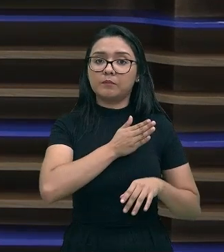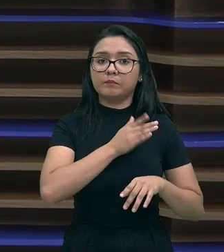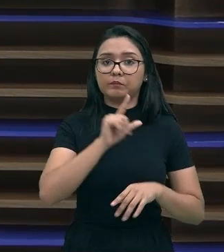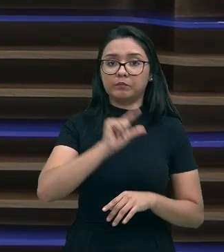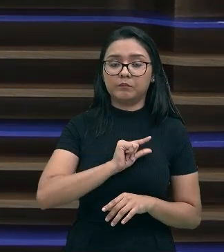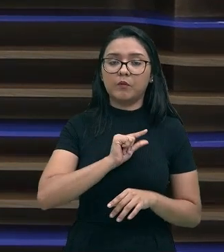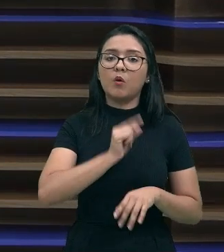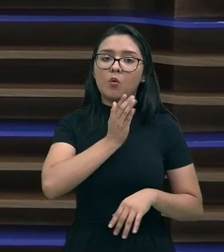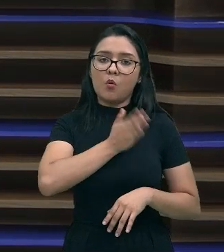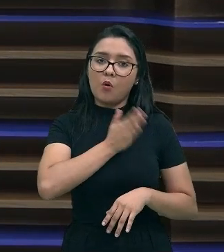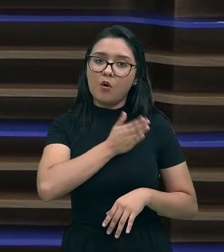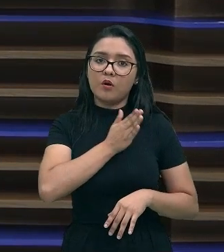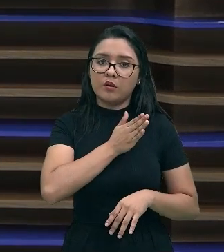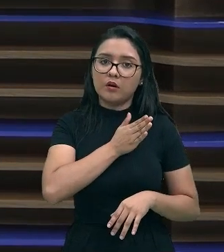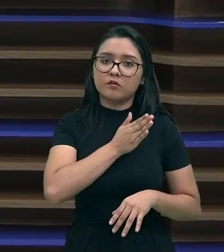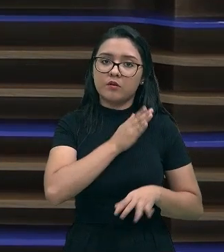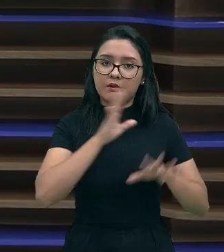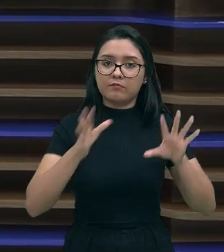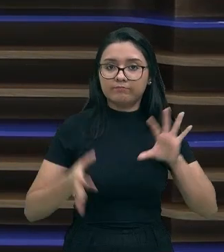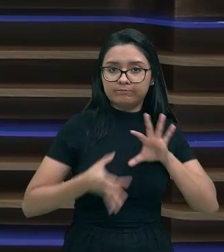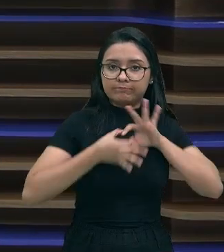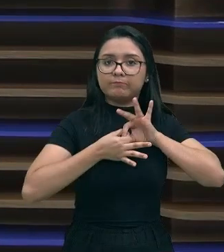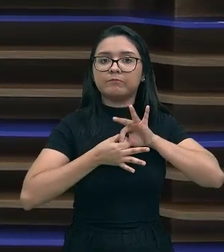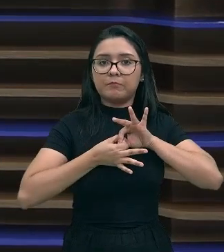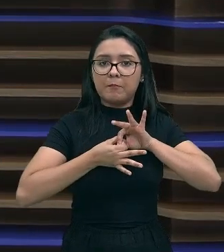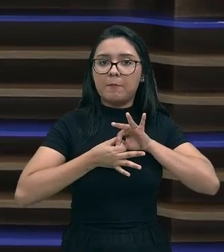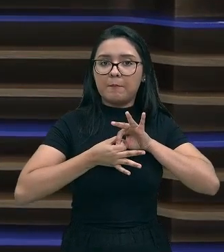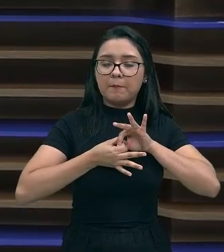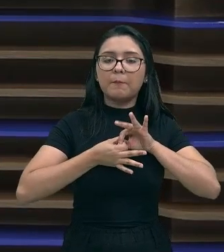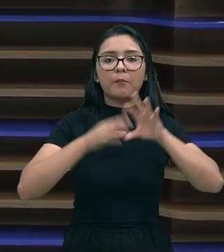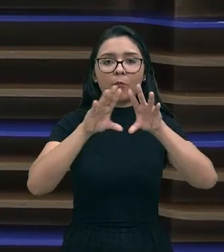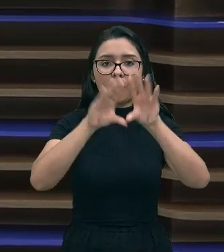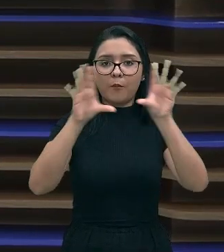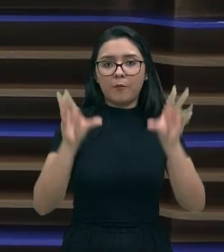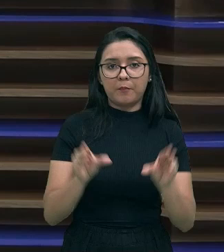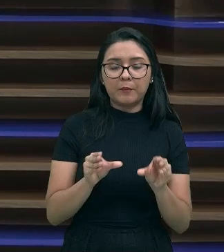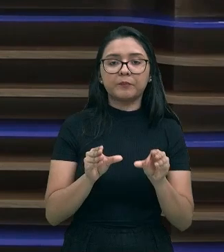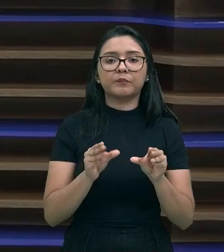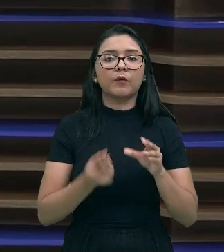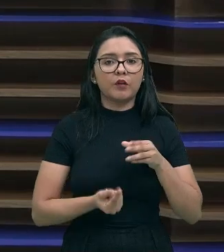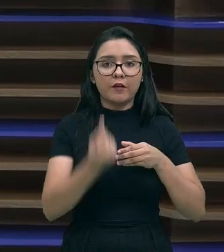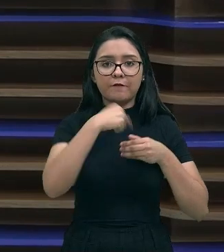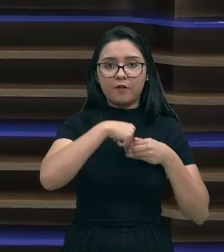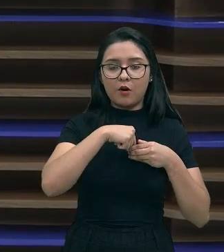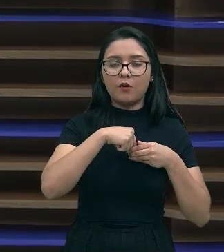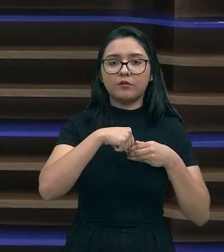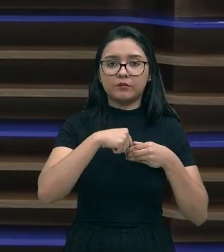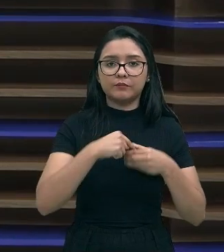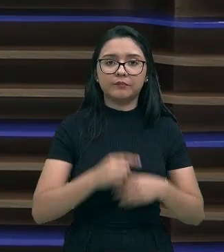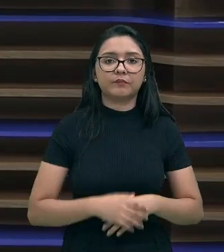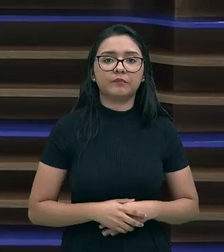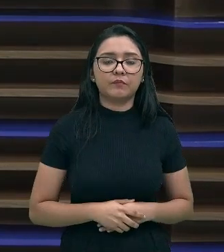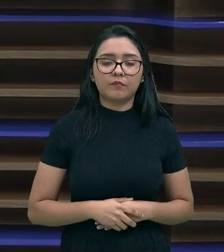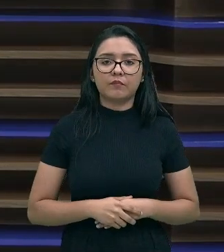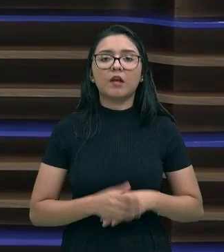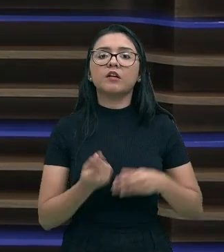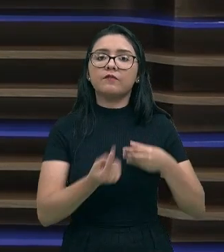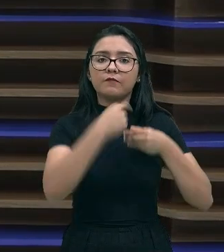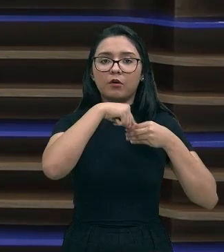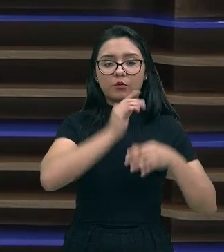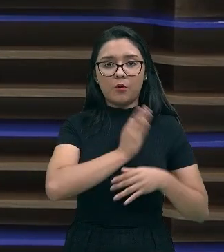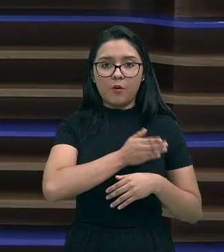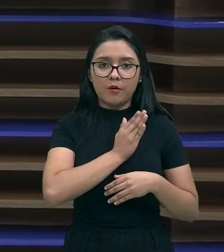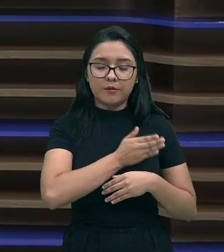entre o coração e os pulmões, tá? Então, quando o sangue retorna do corpo, né, ele vai ser enviado para o coração,